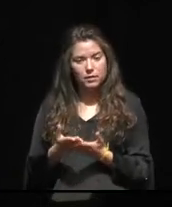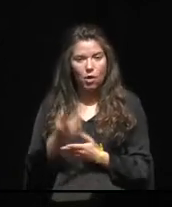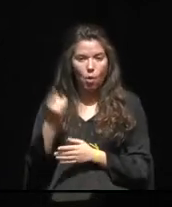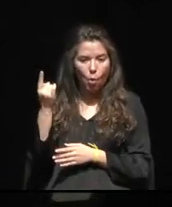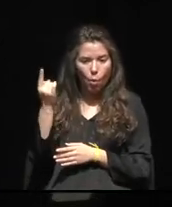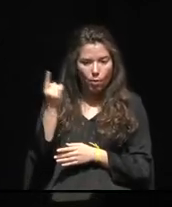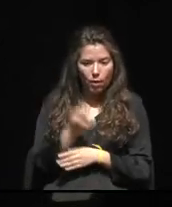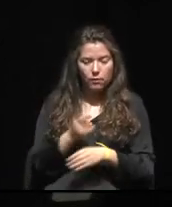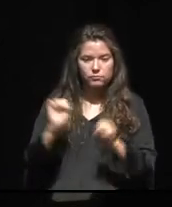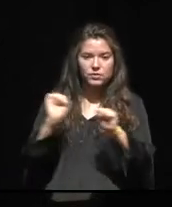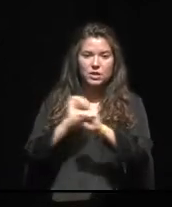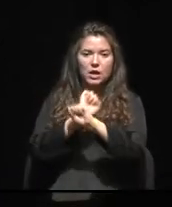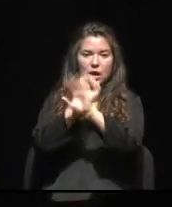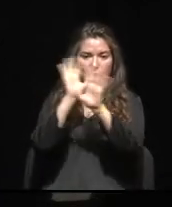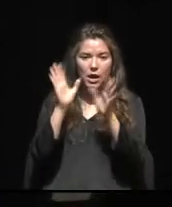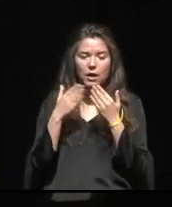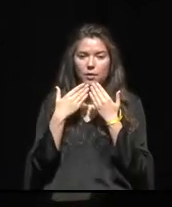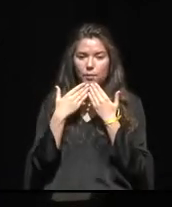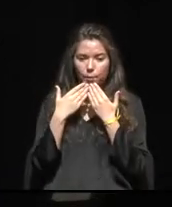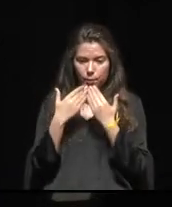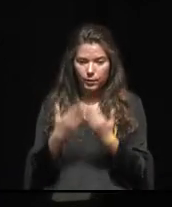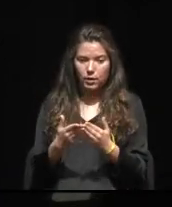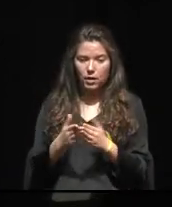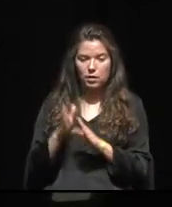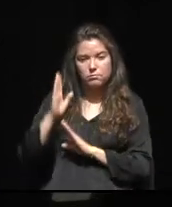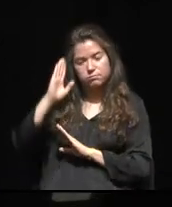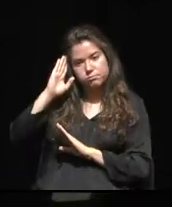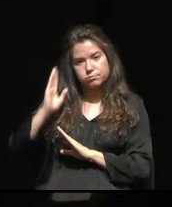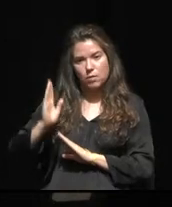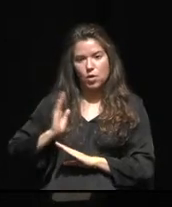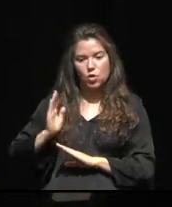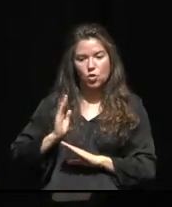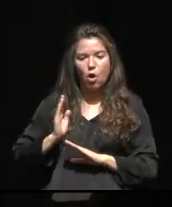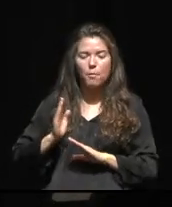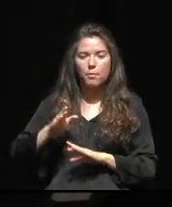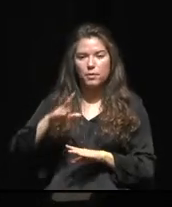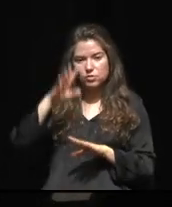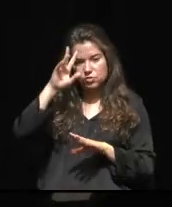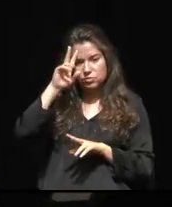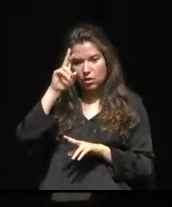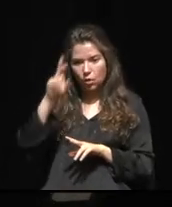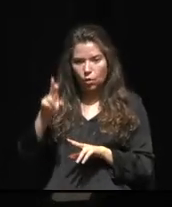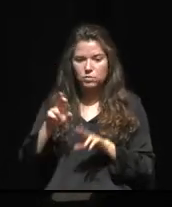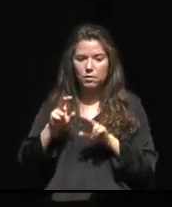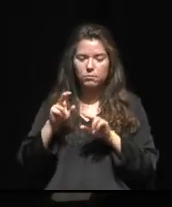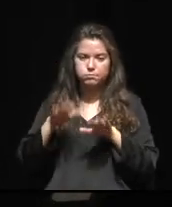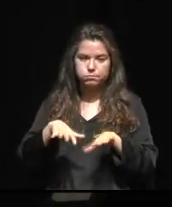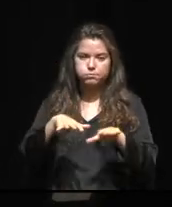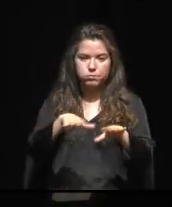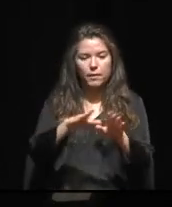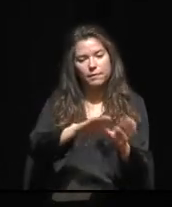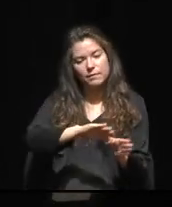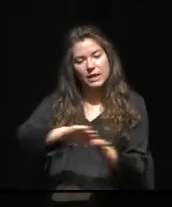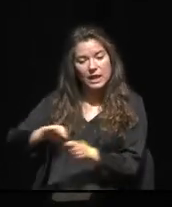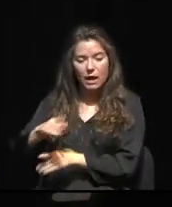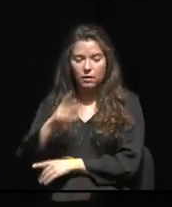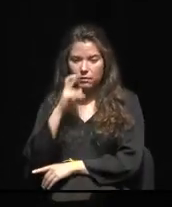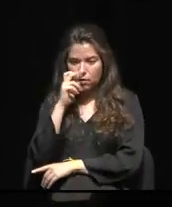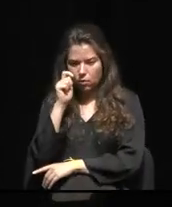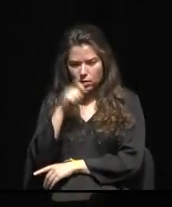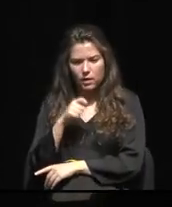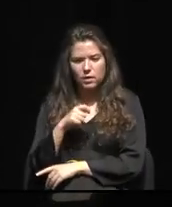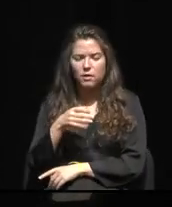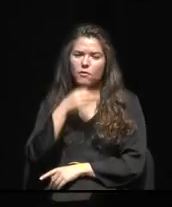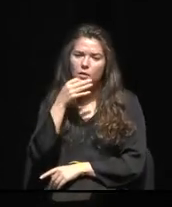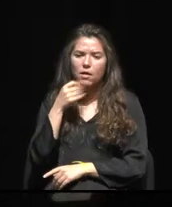de forma muito clara exigir a retirar das tropas invasoras russas da Ucrânia E por falar em violência e de paz fez